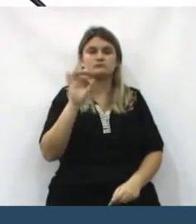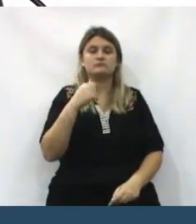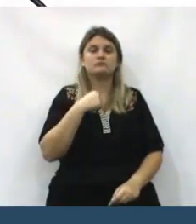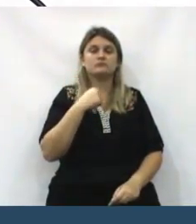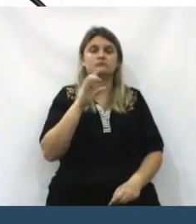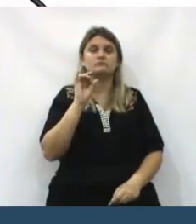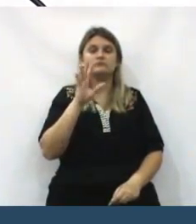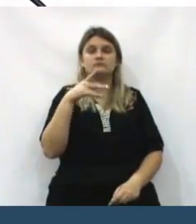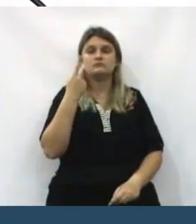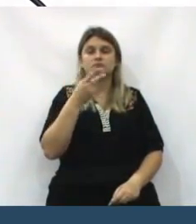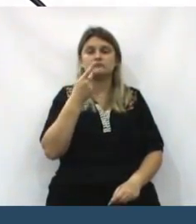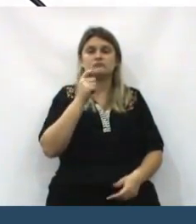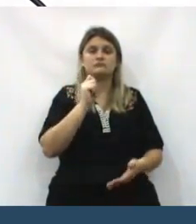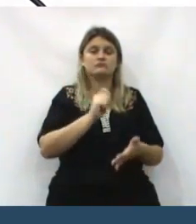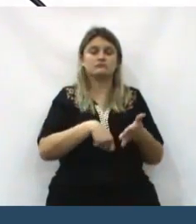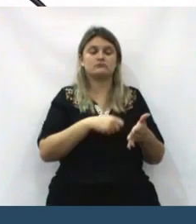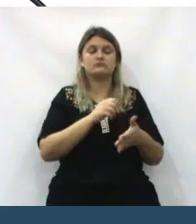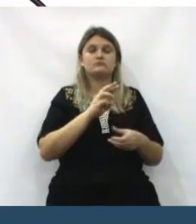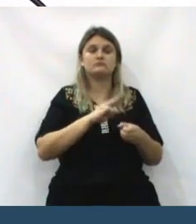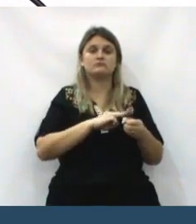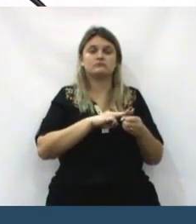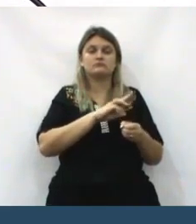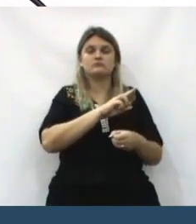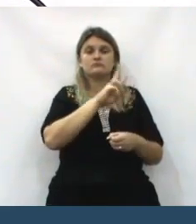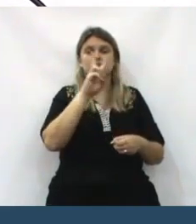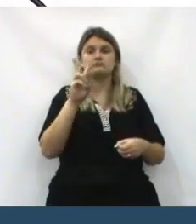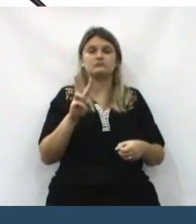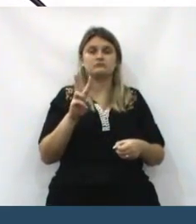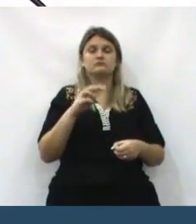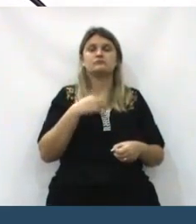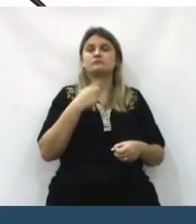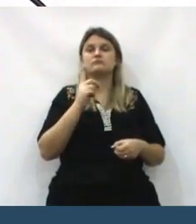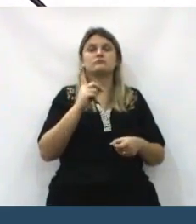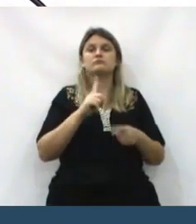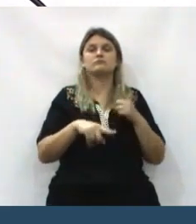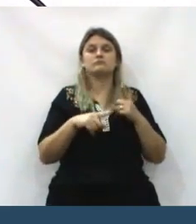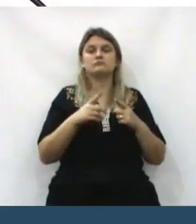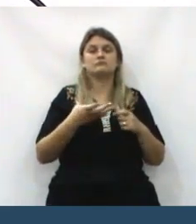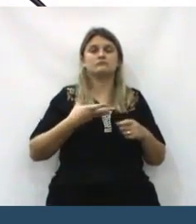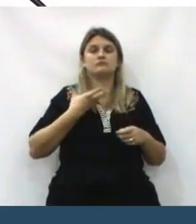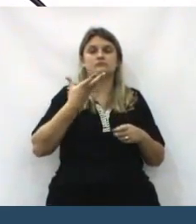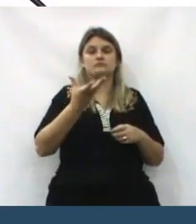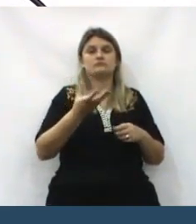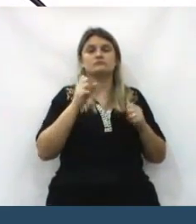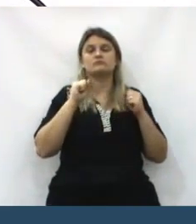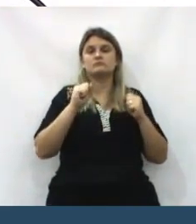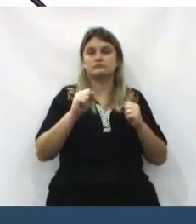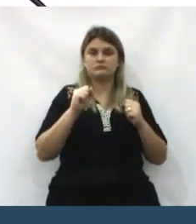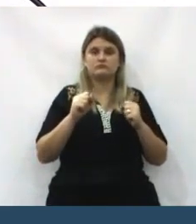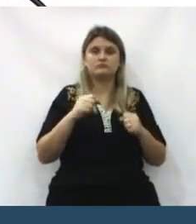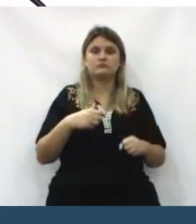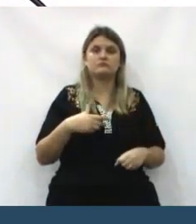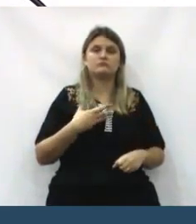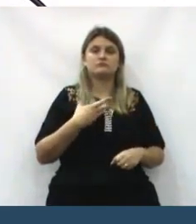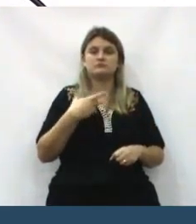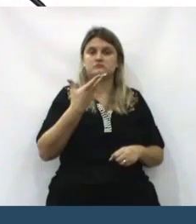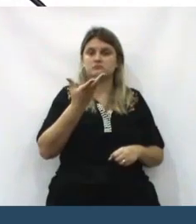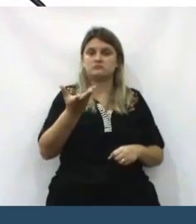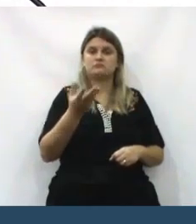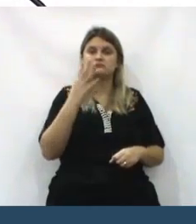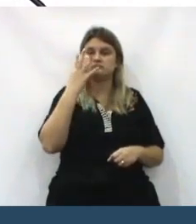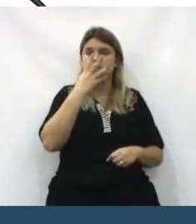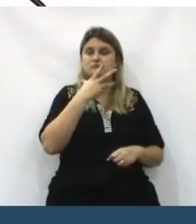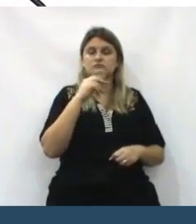edição. Eu estou falando de contratos com o município de Dona Vitória. Eu não estou proibindo doação. Pode doar,